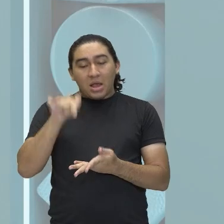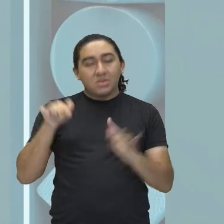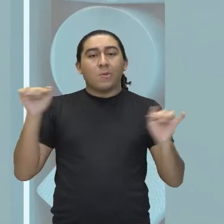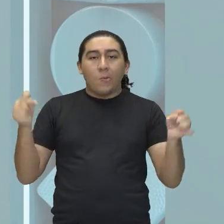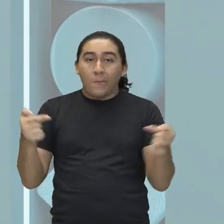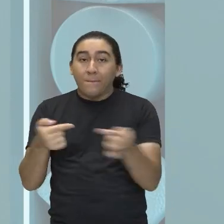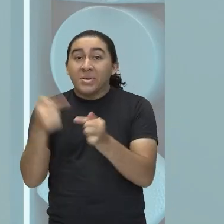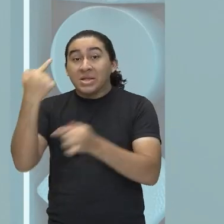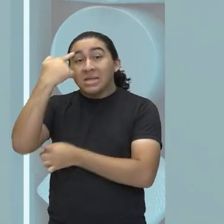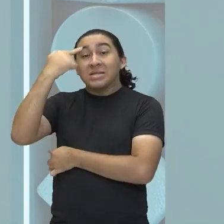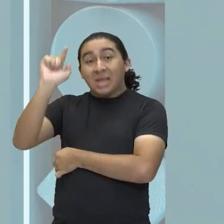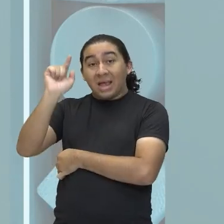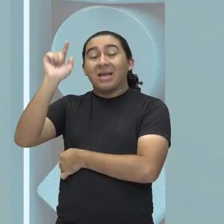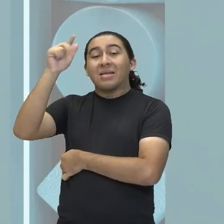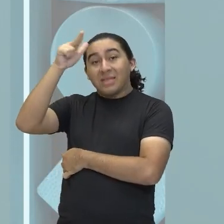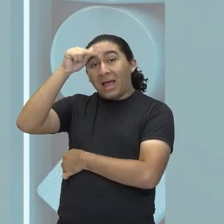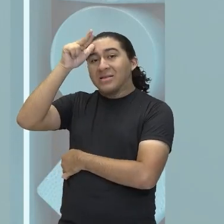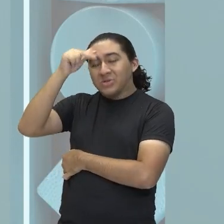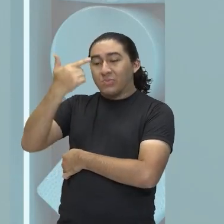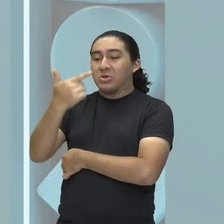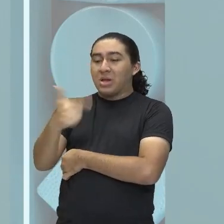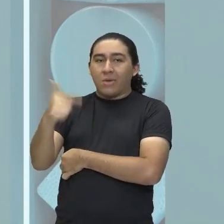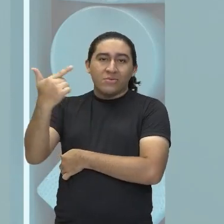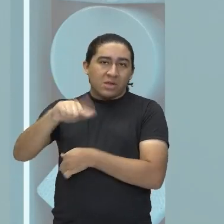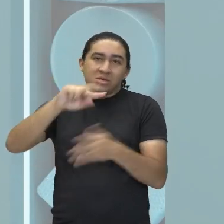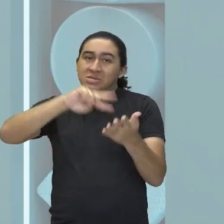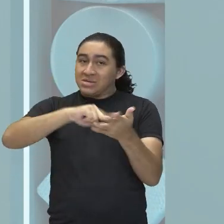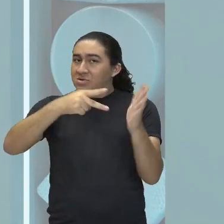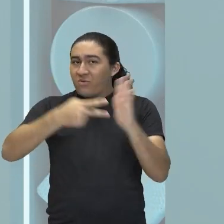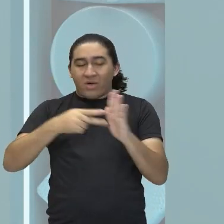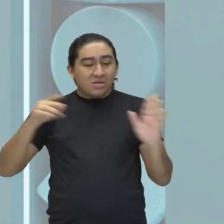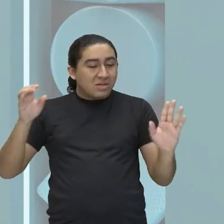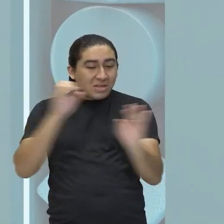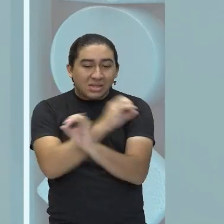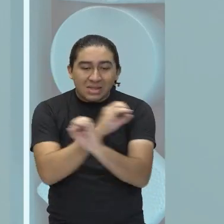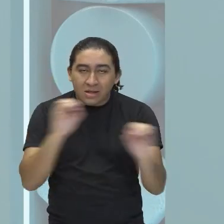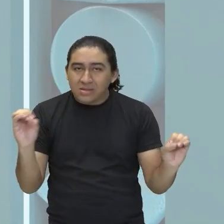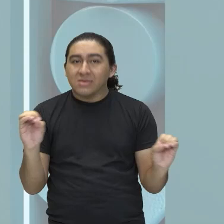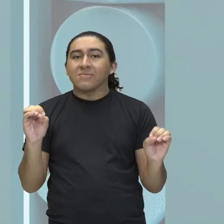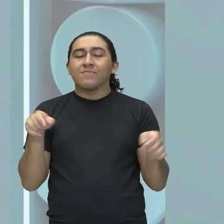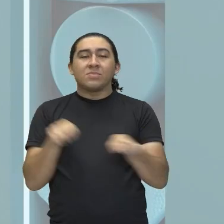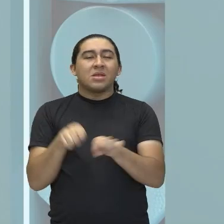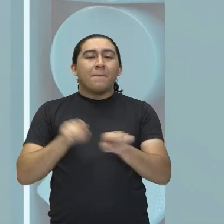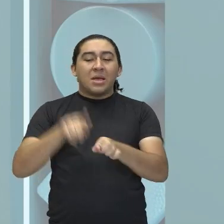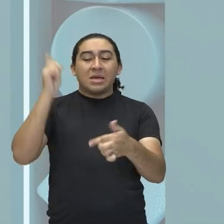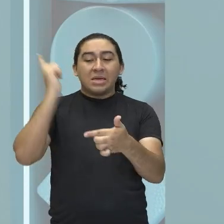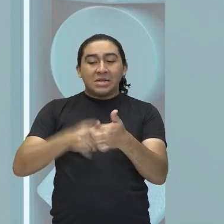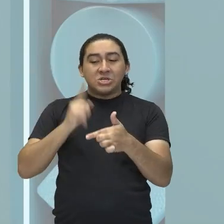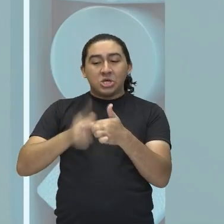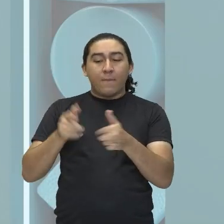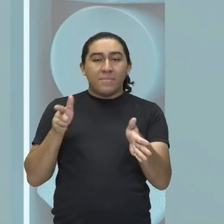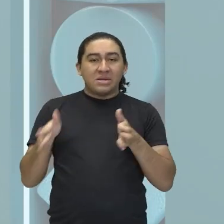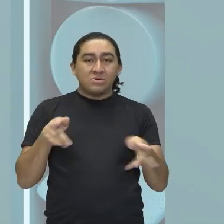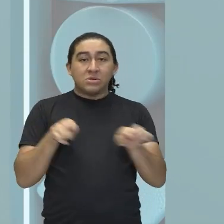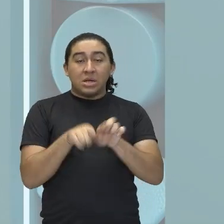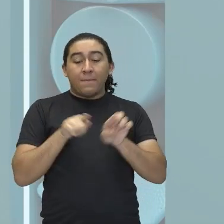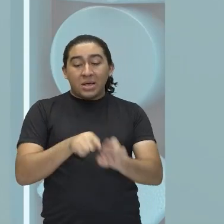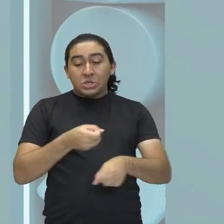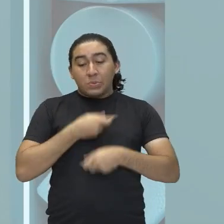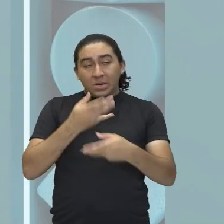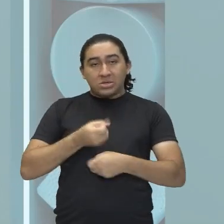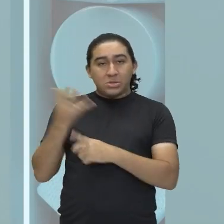ideia do nonsense, da falta de significação e da crítica também ao período e à produção de arte